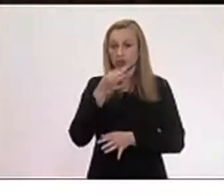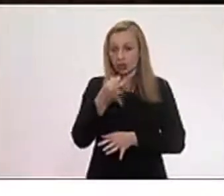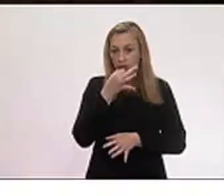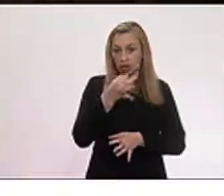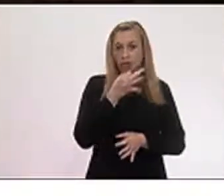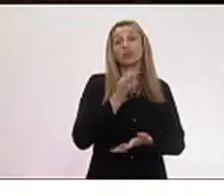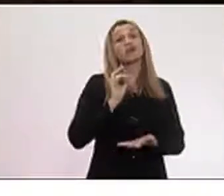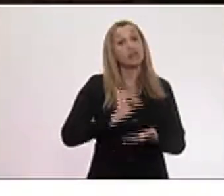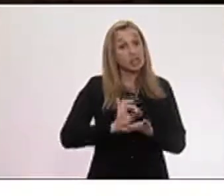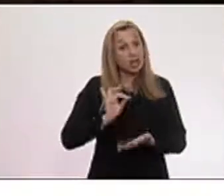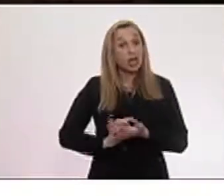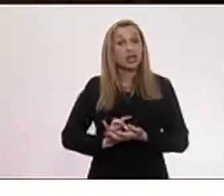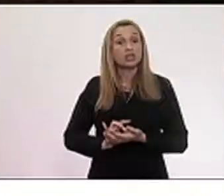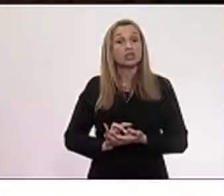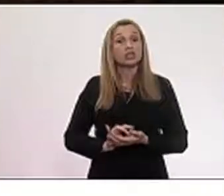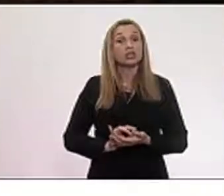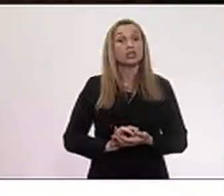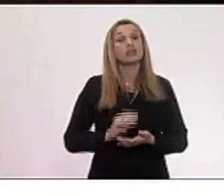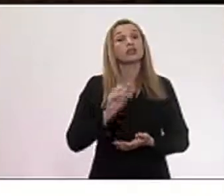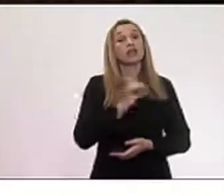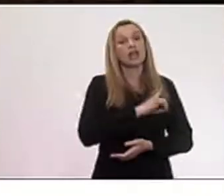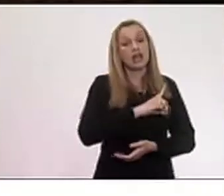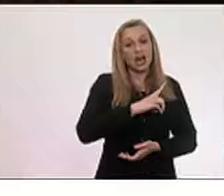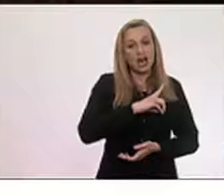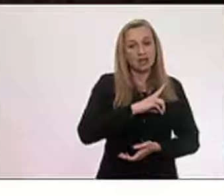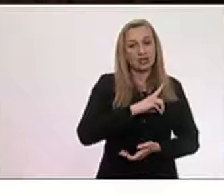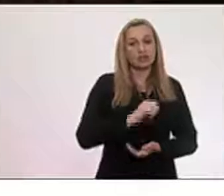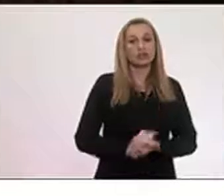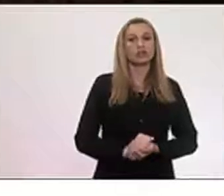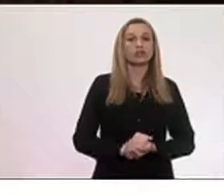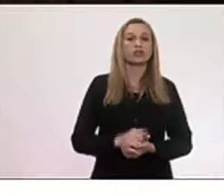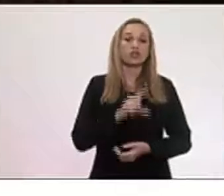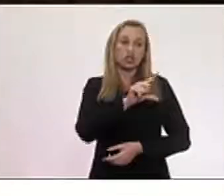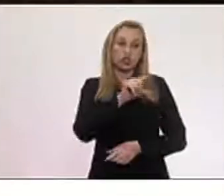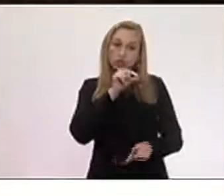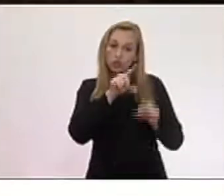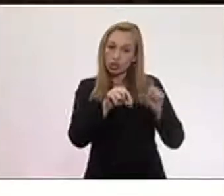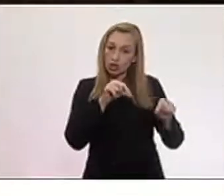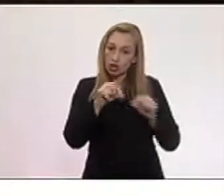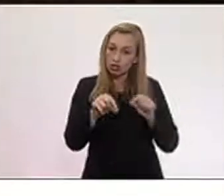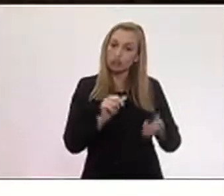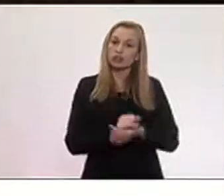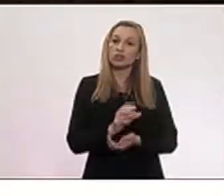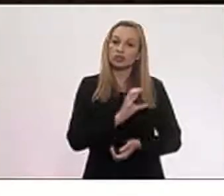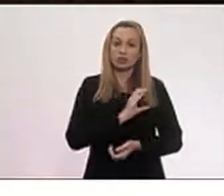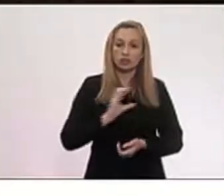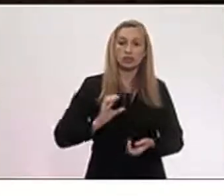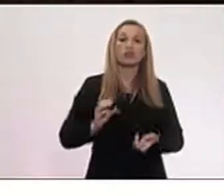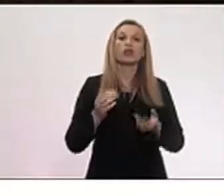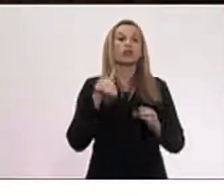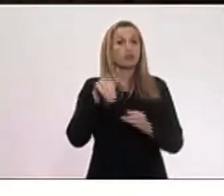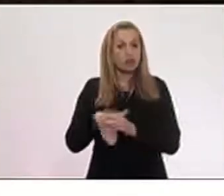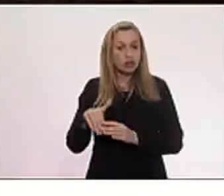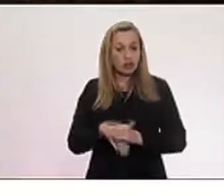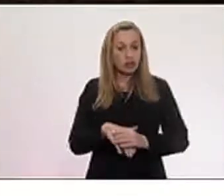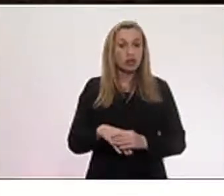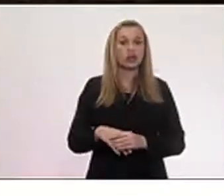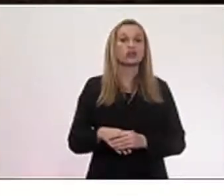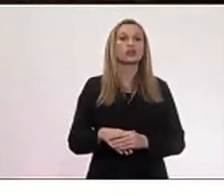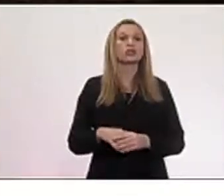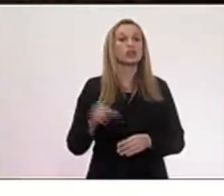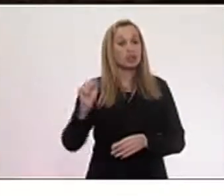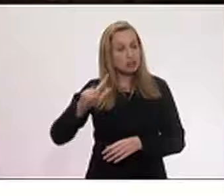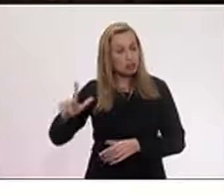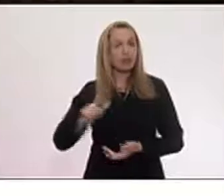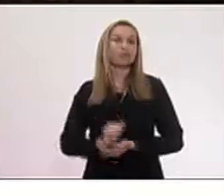verdade que os delegados escolhidos nessa convenção votaram na convenção nacional.